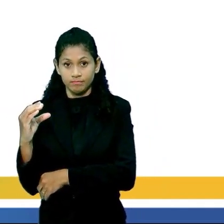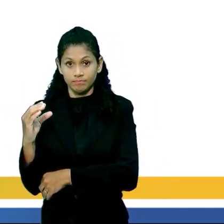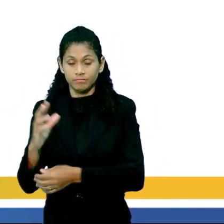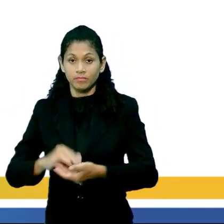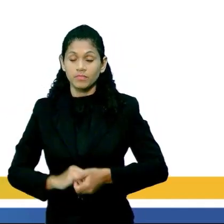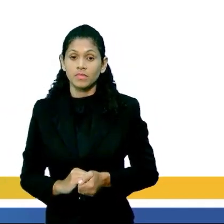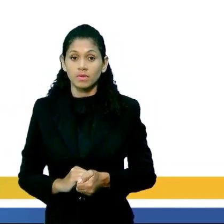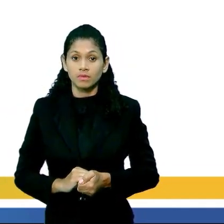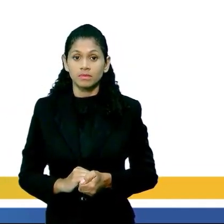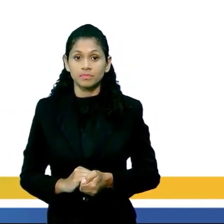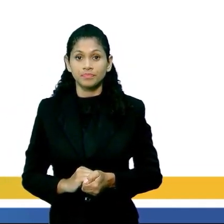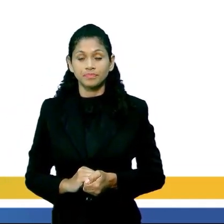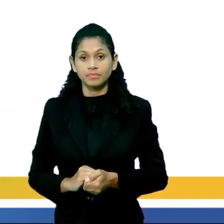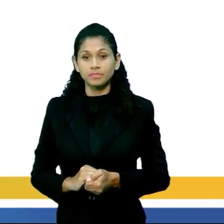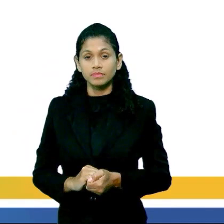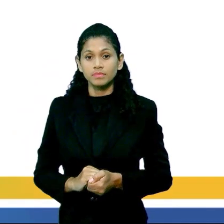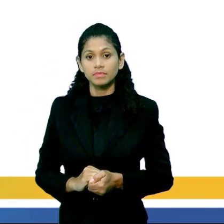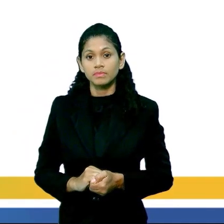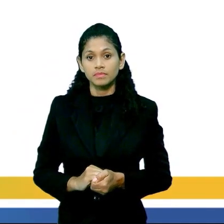menos ângulo.